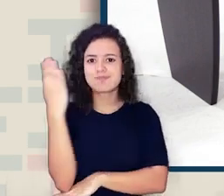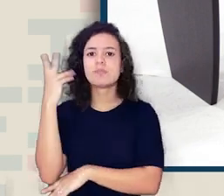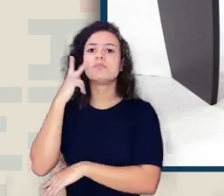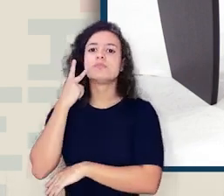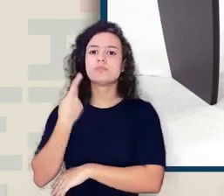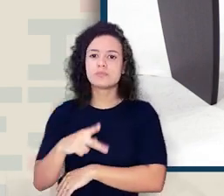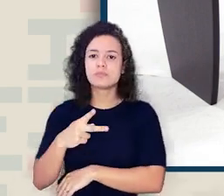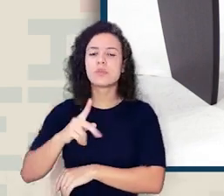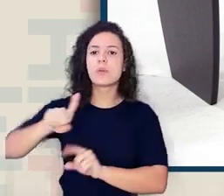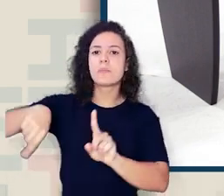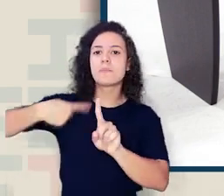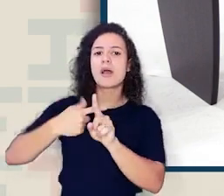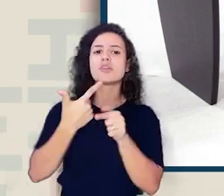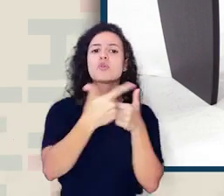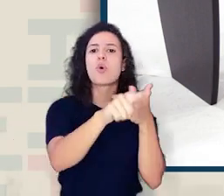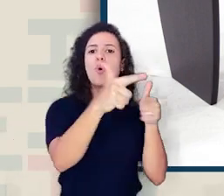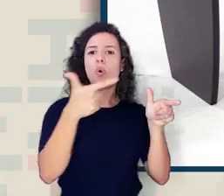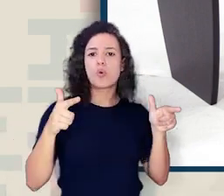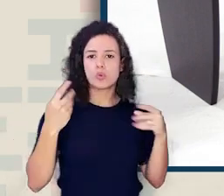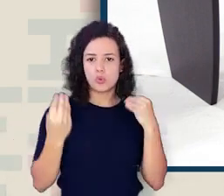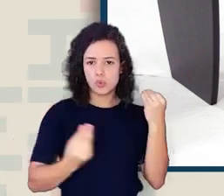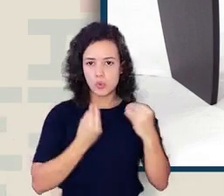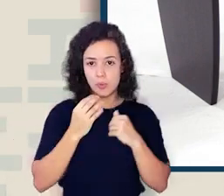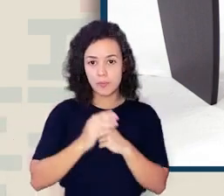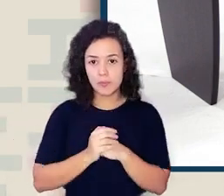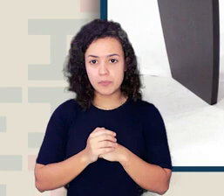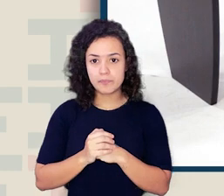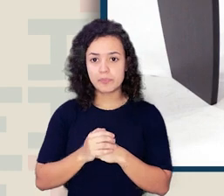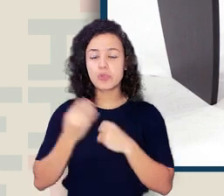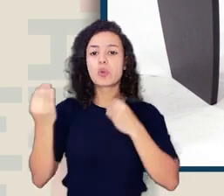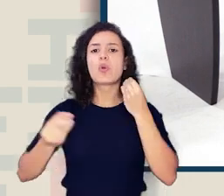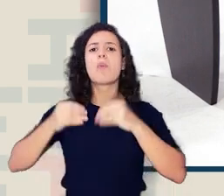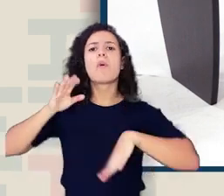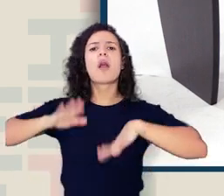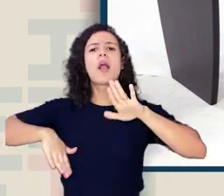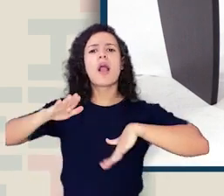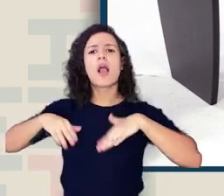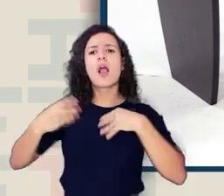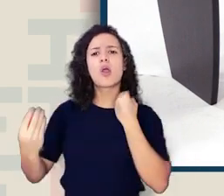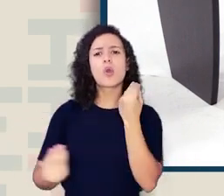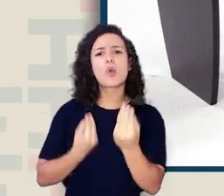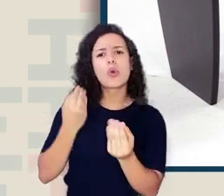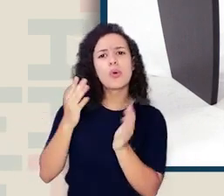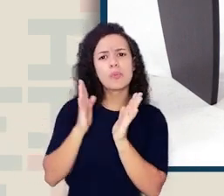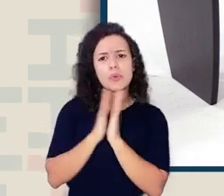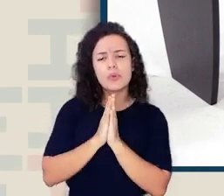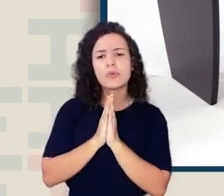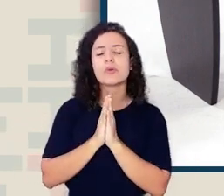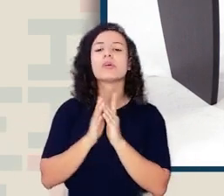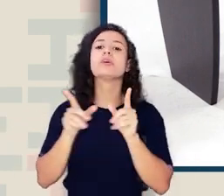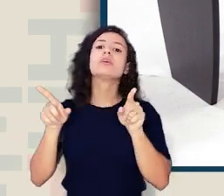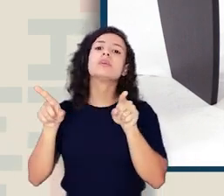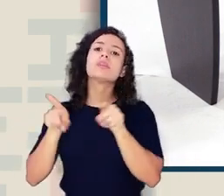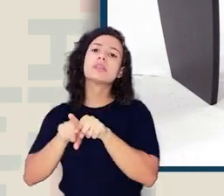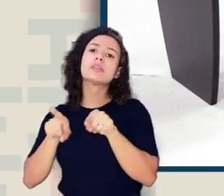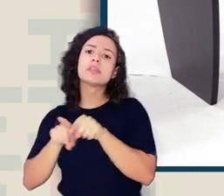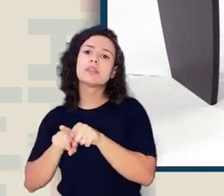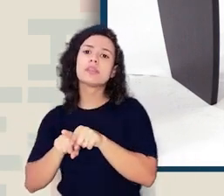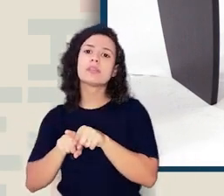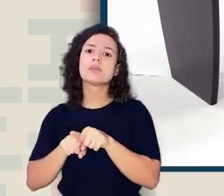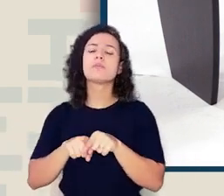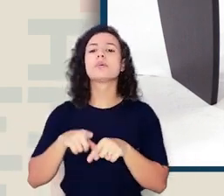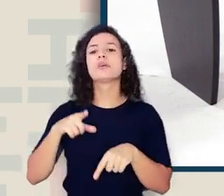do maracatu cearense junto aos outros instrumentos? Como ficaria no instrumento da caixa? Como ficaria